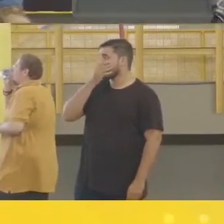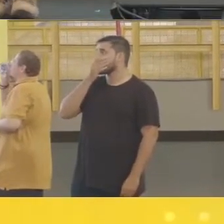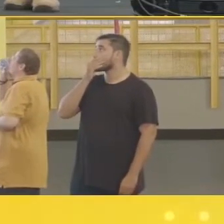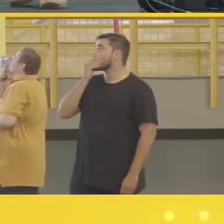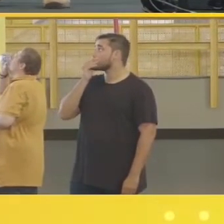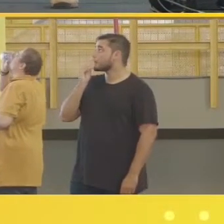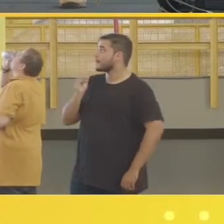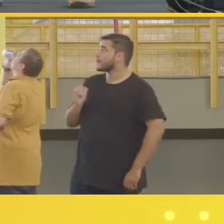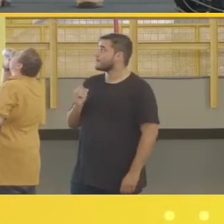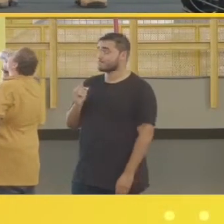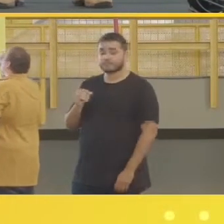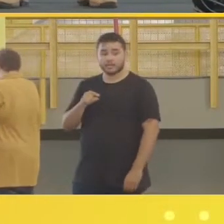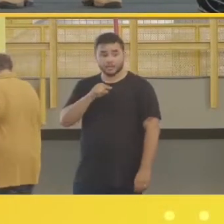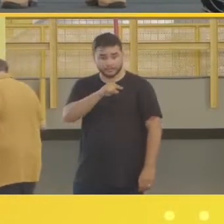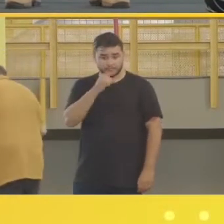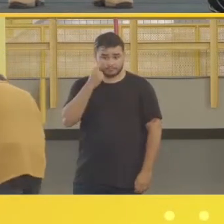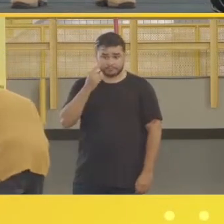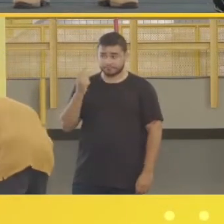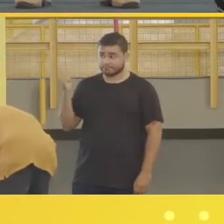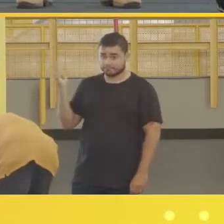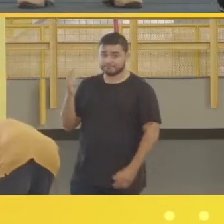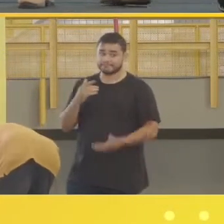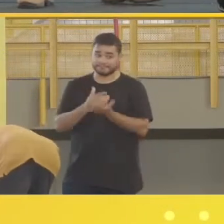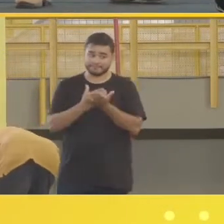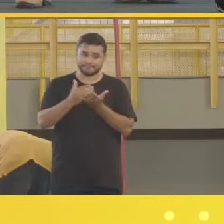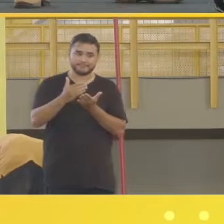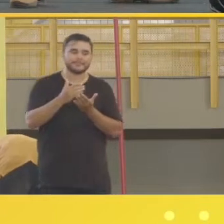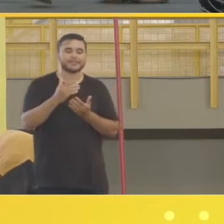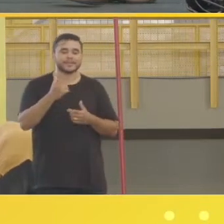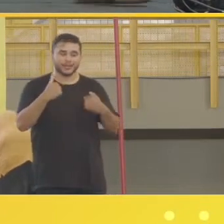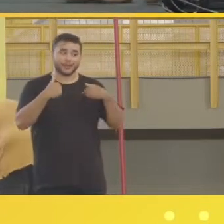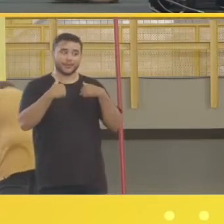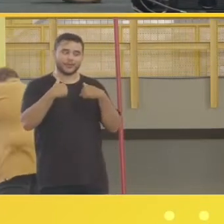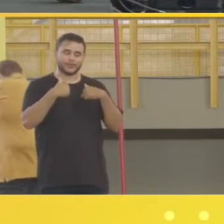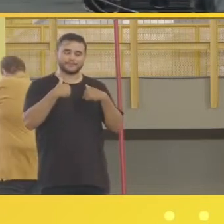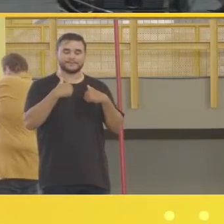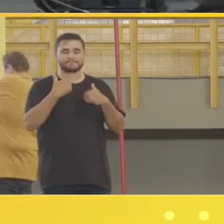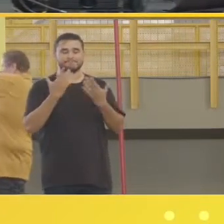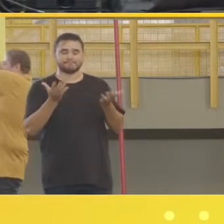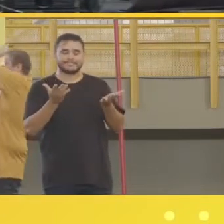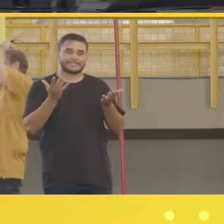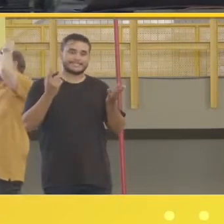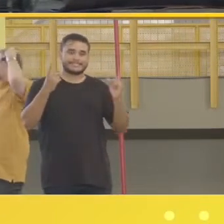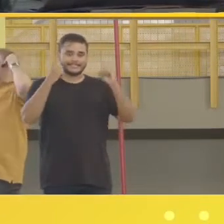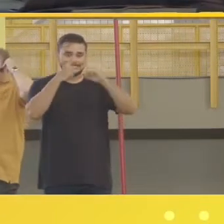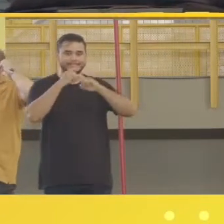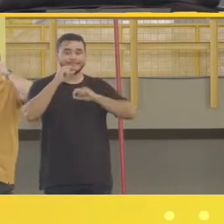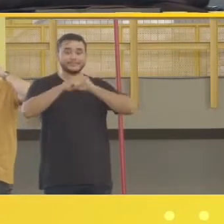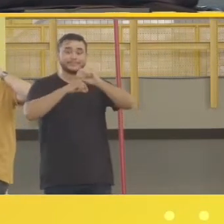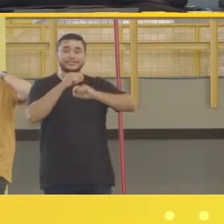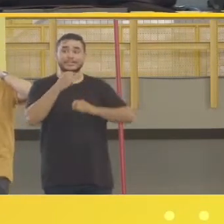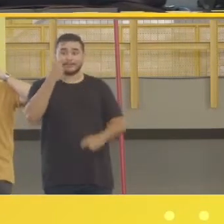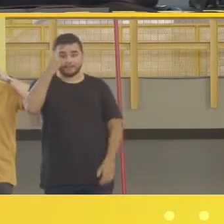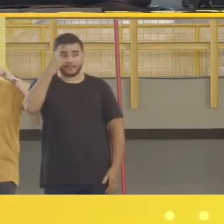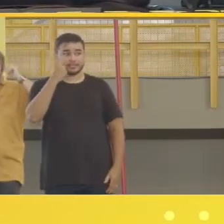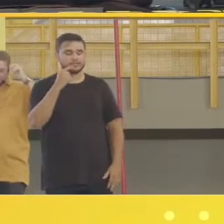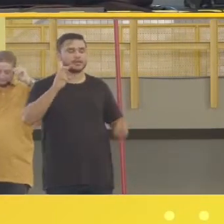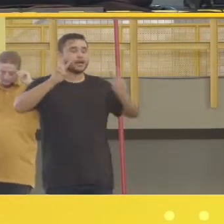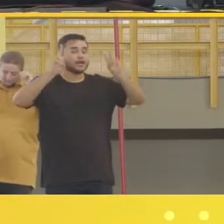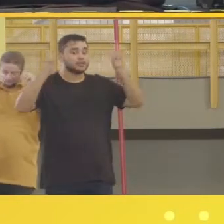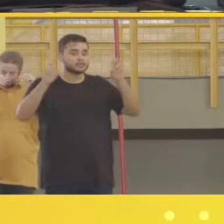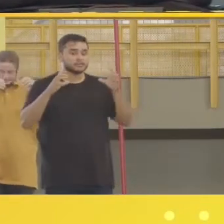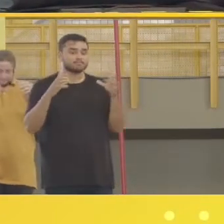Queridos, então vamos lá. Tenho aqui uma tarefa muito difícil, que é a tarefa de tratar